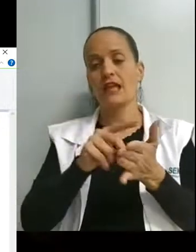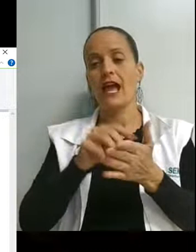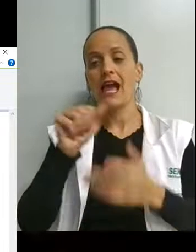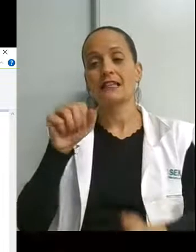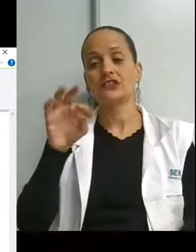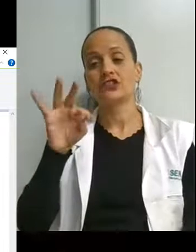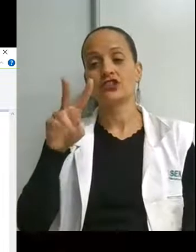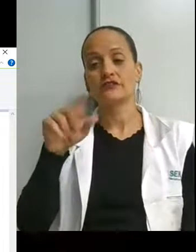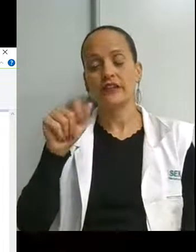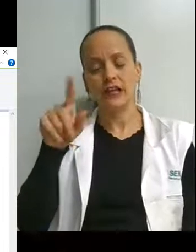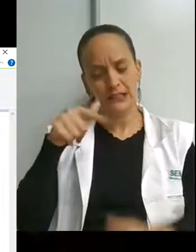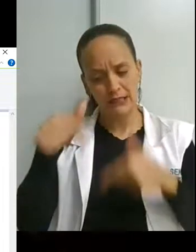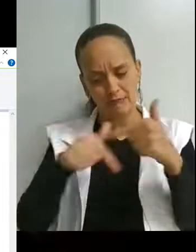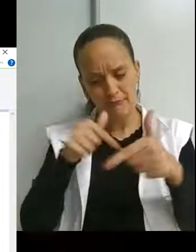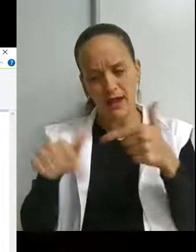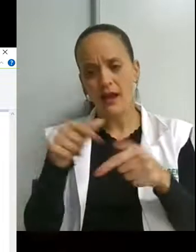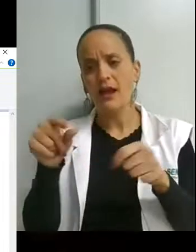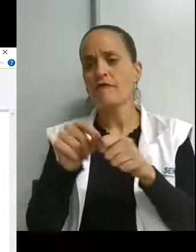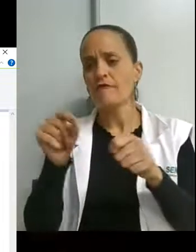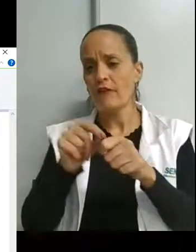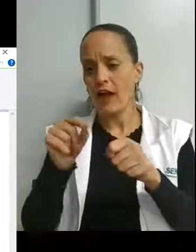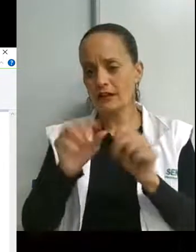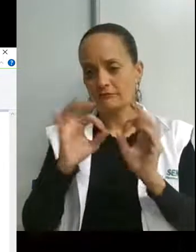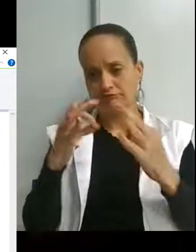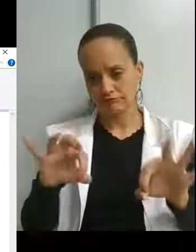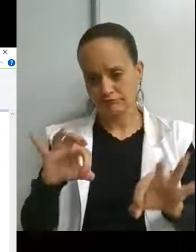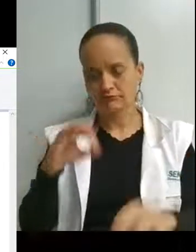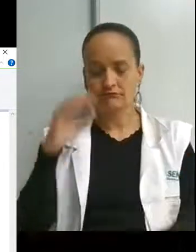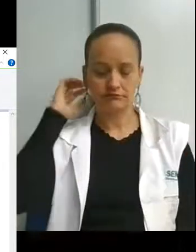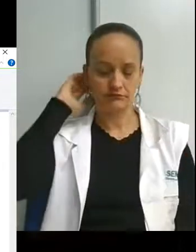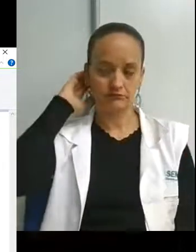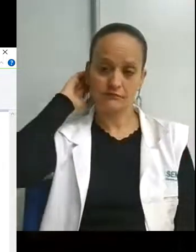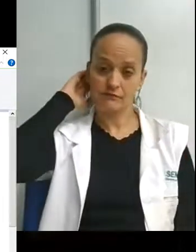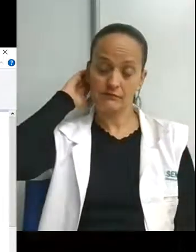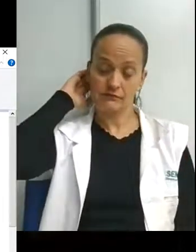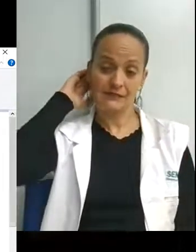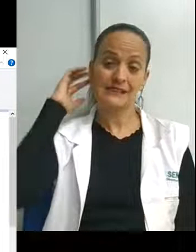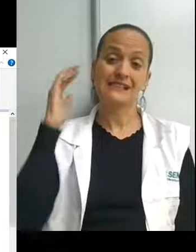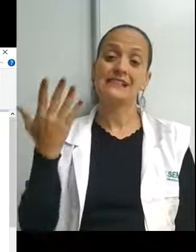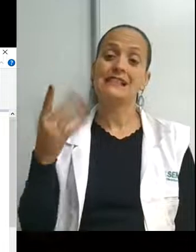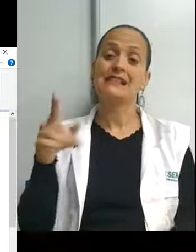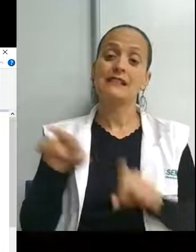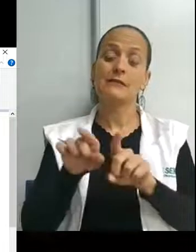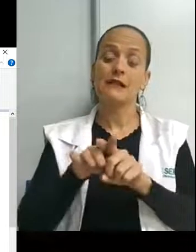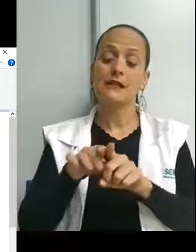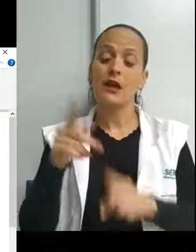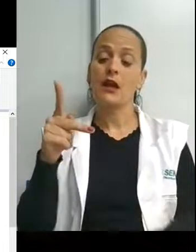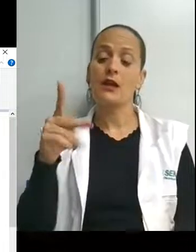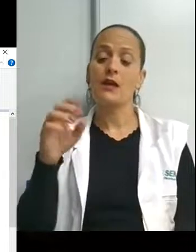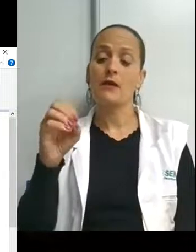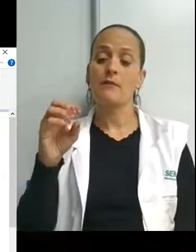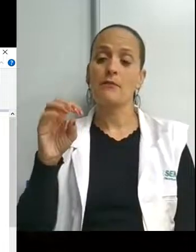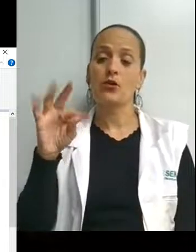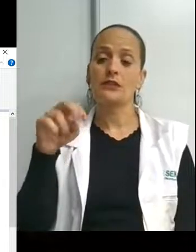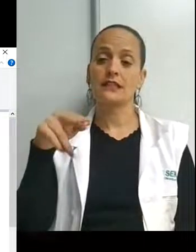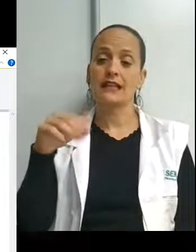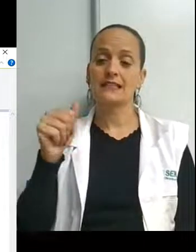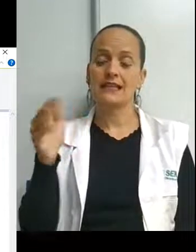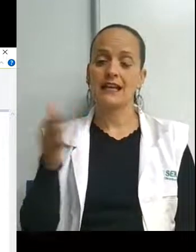dela é o watts, né? O W, certo? E a potência reativa, né? Como se fosse a espuma da